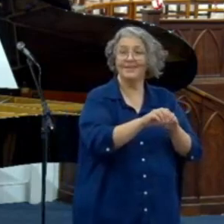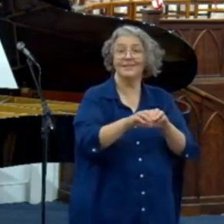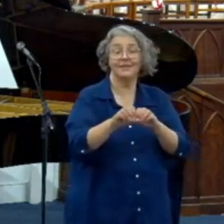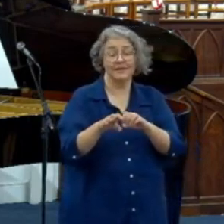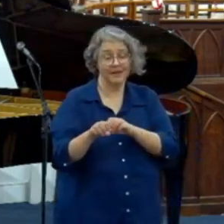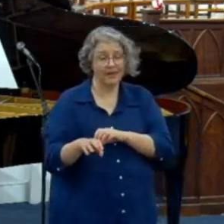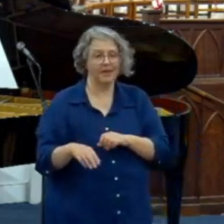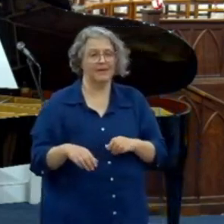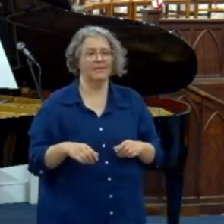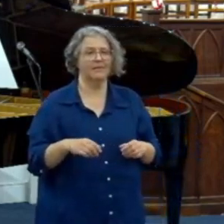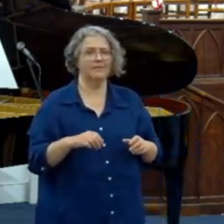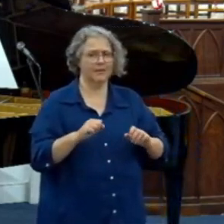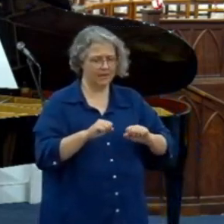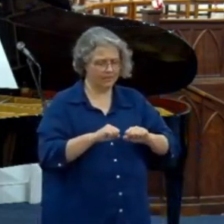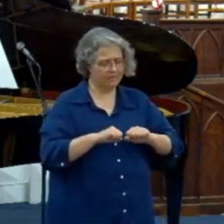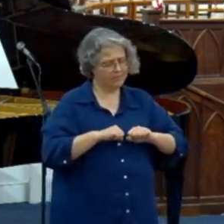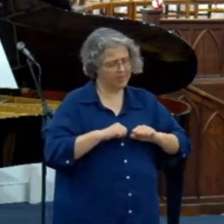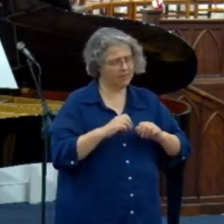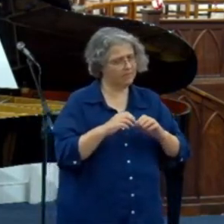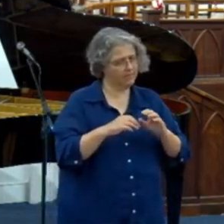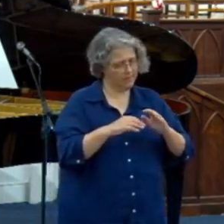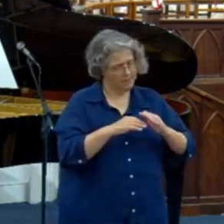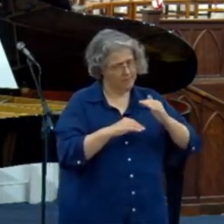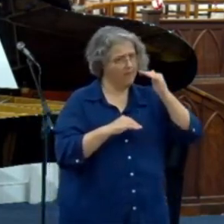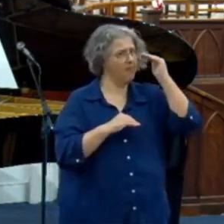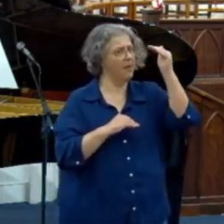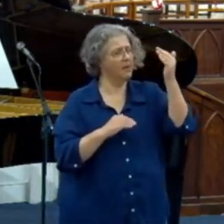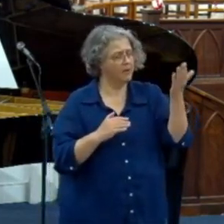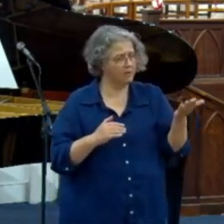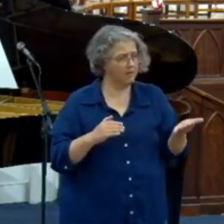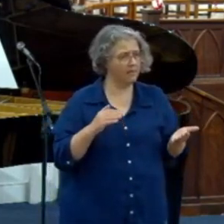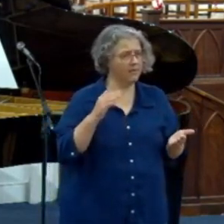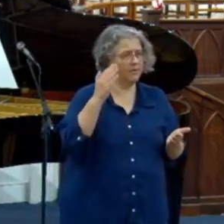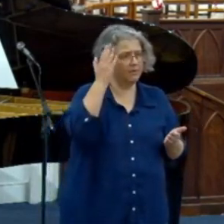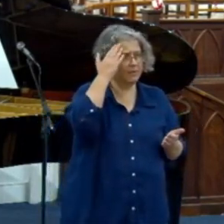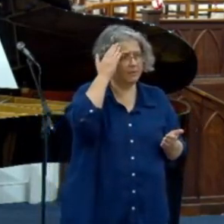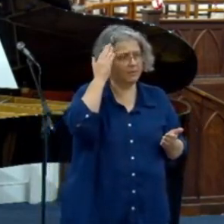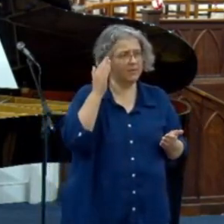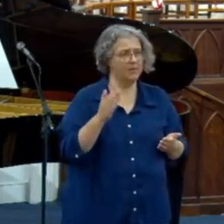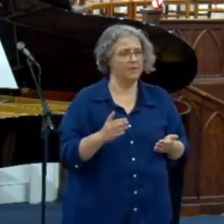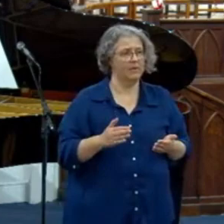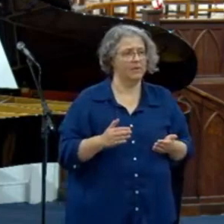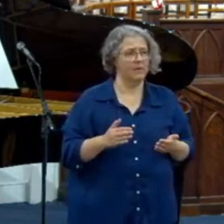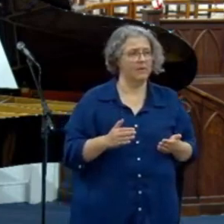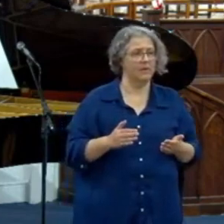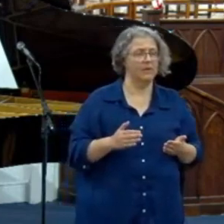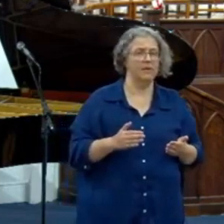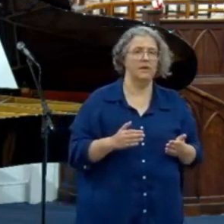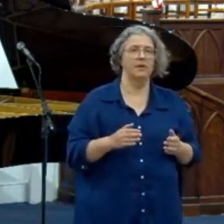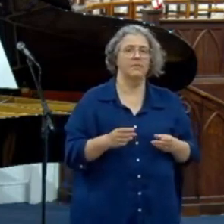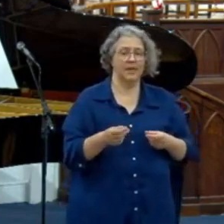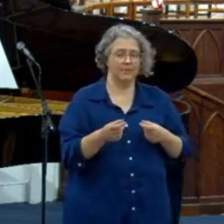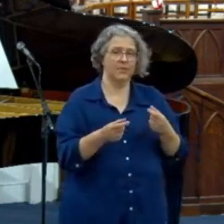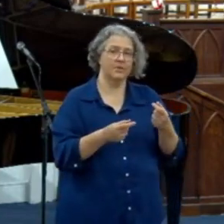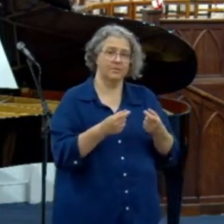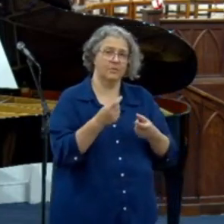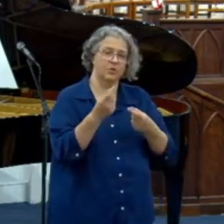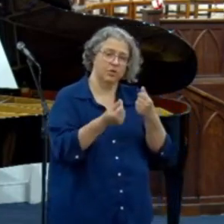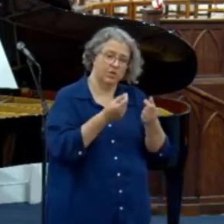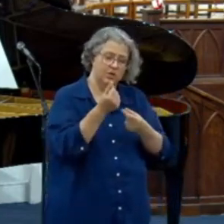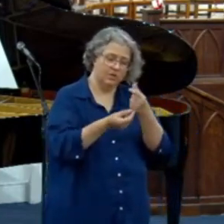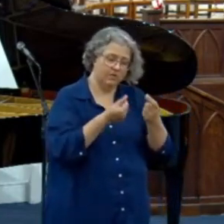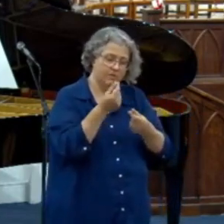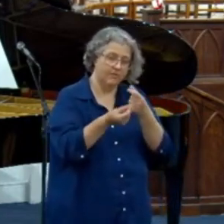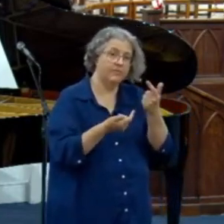ensinar, tem um exagero aqui, no sentido de no sentido de administração de bens, por